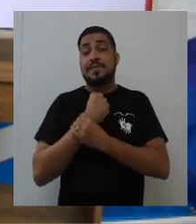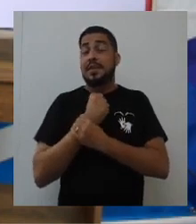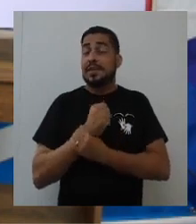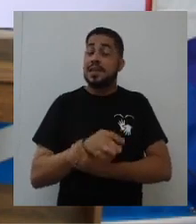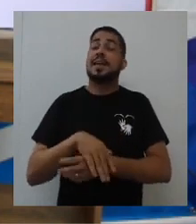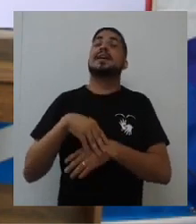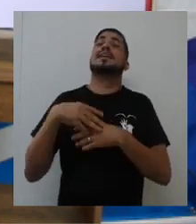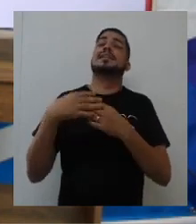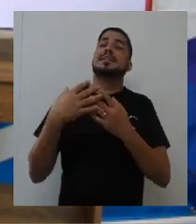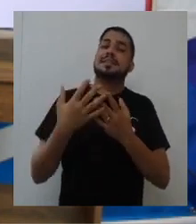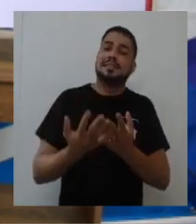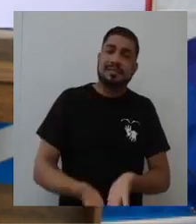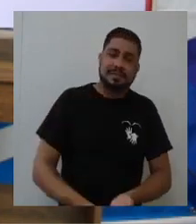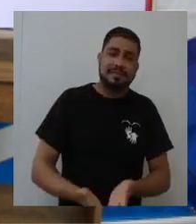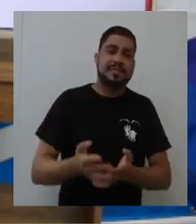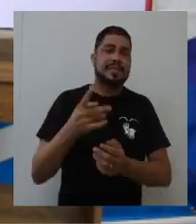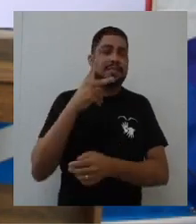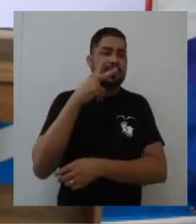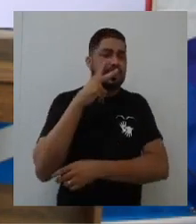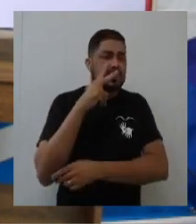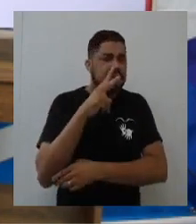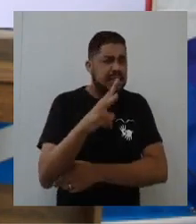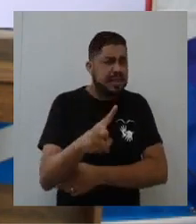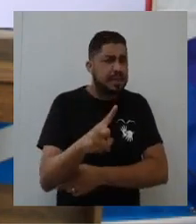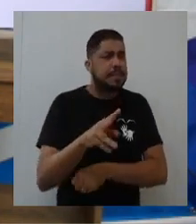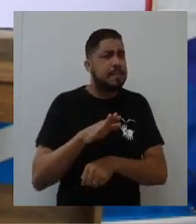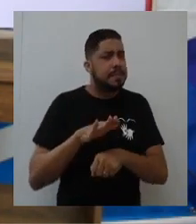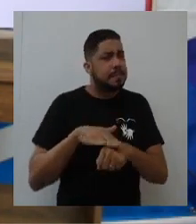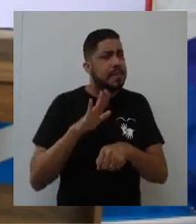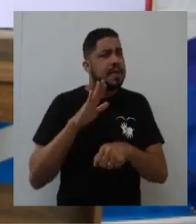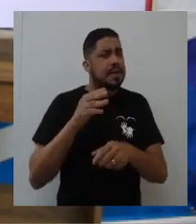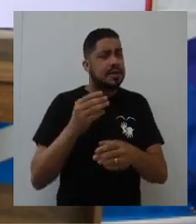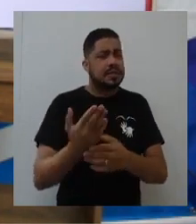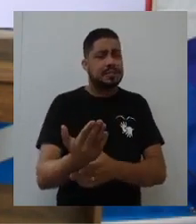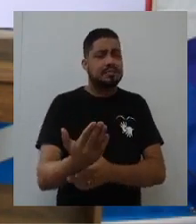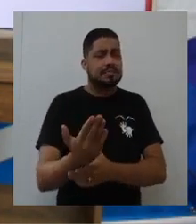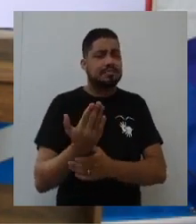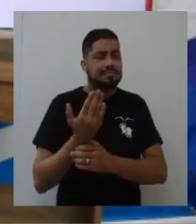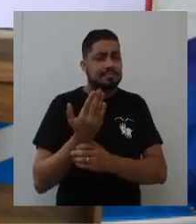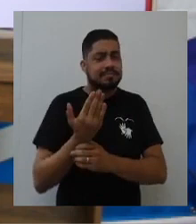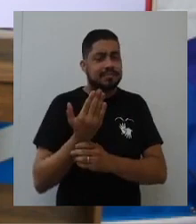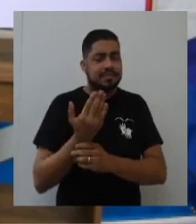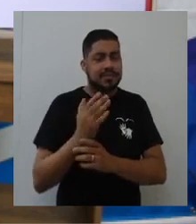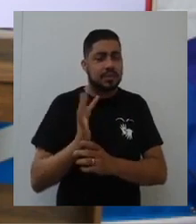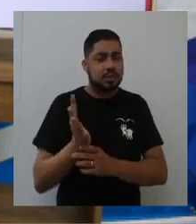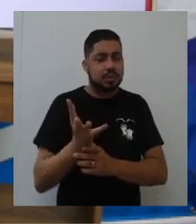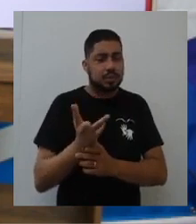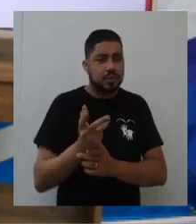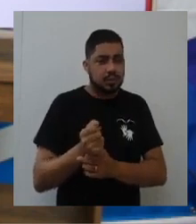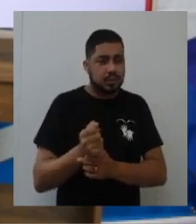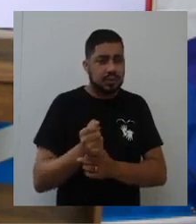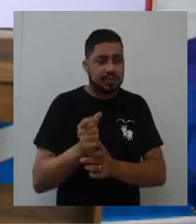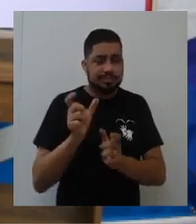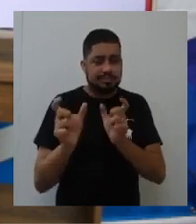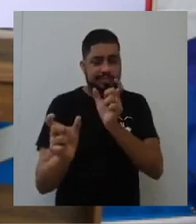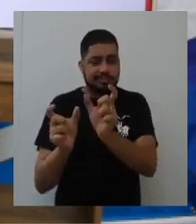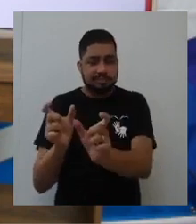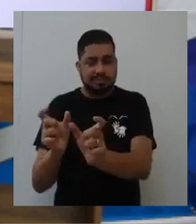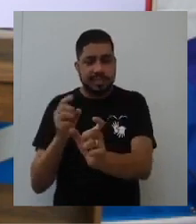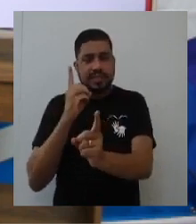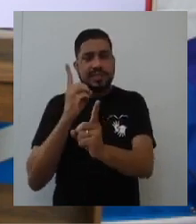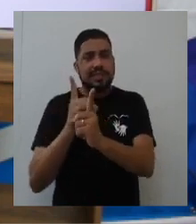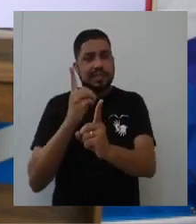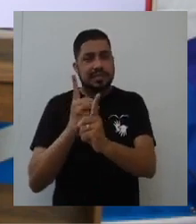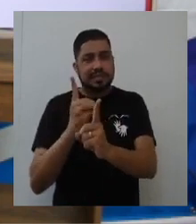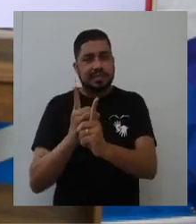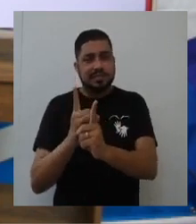a gente vai olhar um pouquinho mais de perto todas essas nuances da tirinha e vocês vão descobrir que